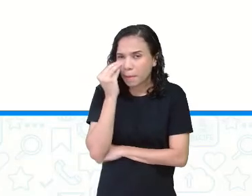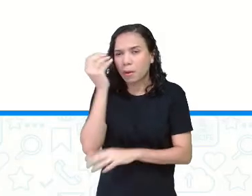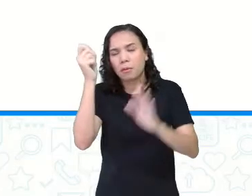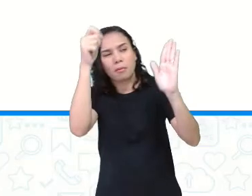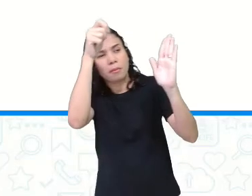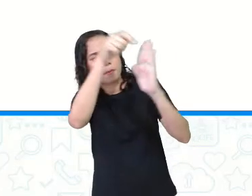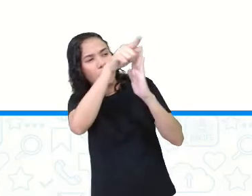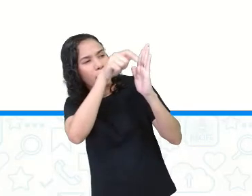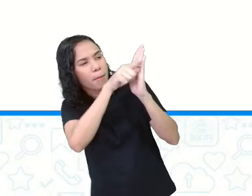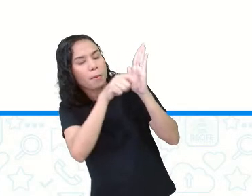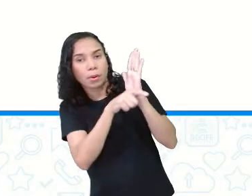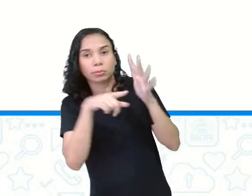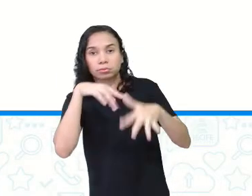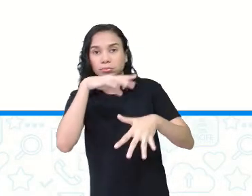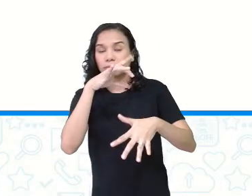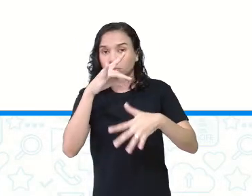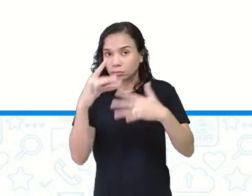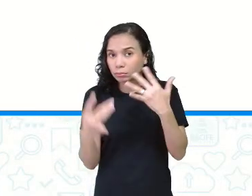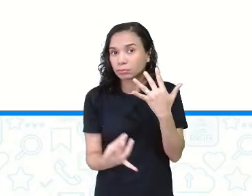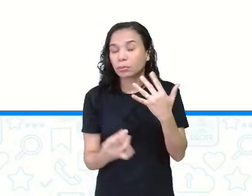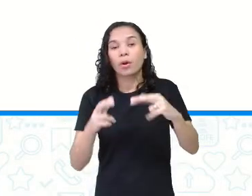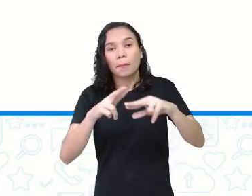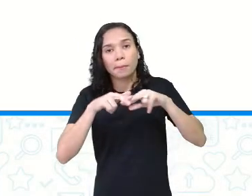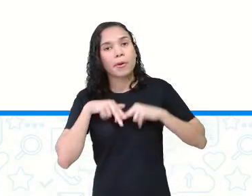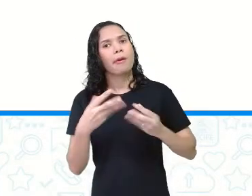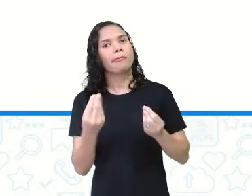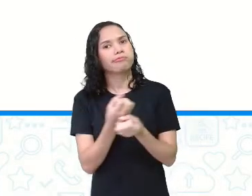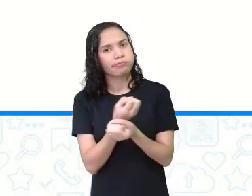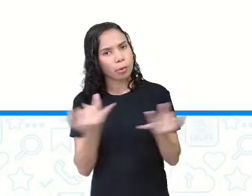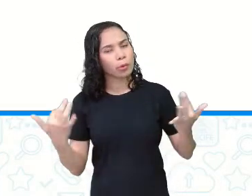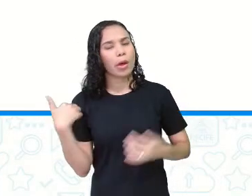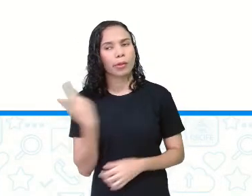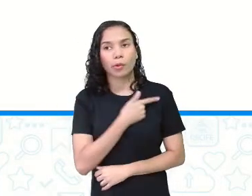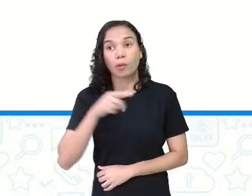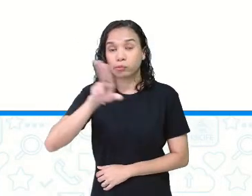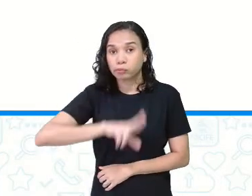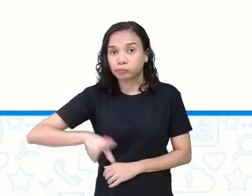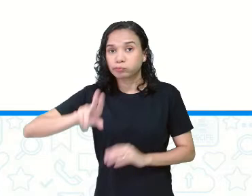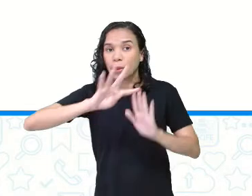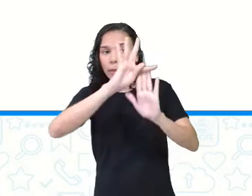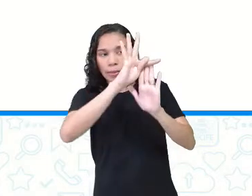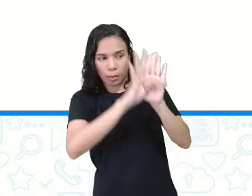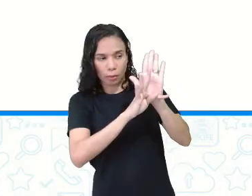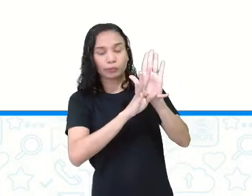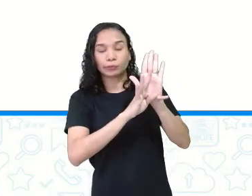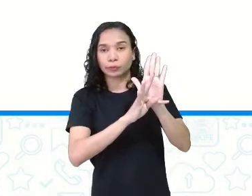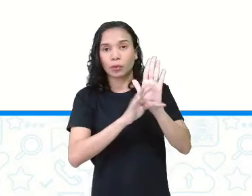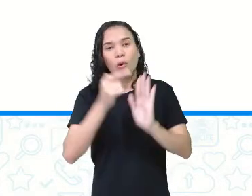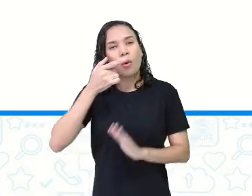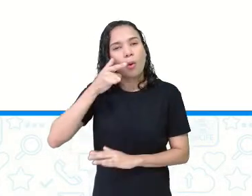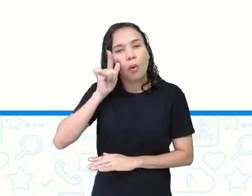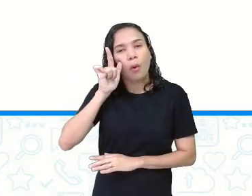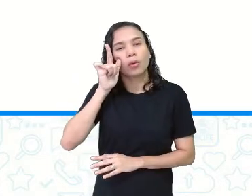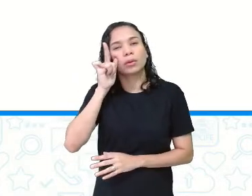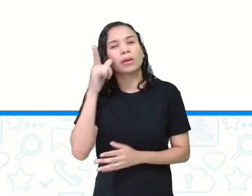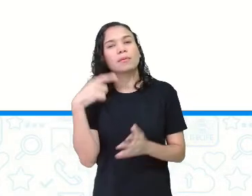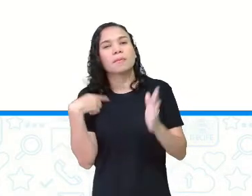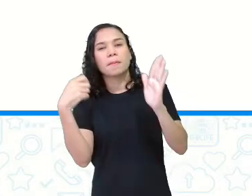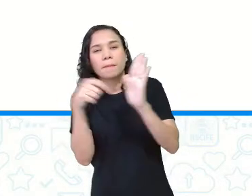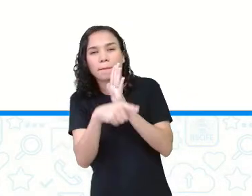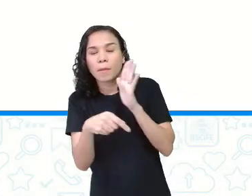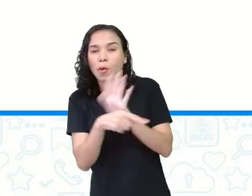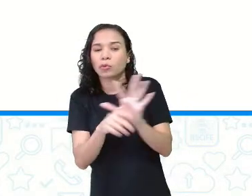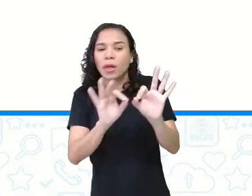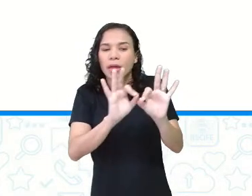questões mais detalhadamente, porque a maioria a gente vai utilizar textos, tá? Ontem a gente trouxe umas questões